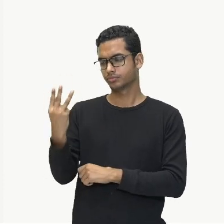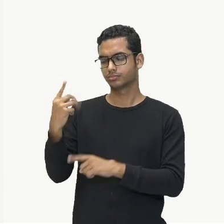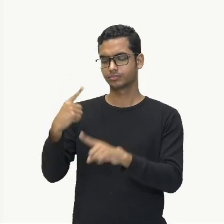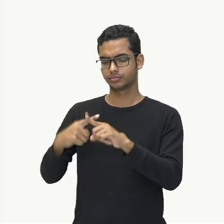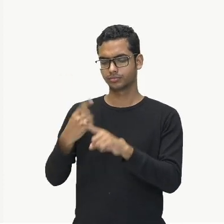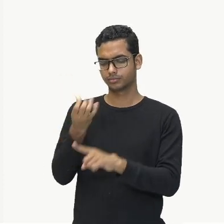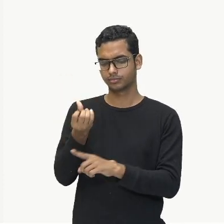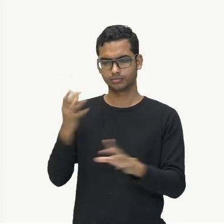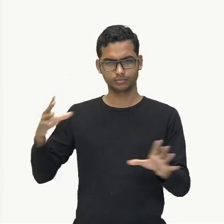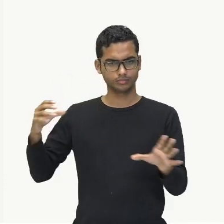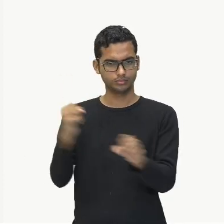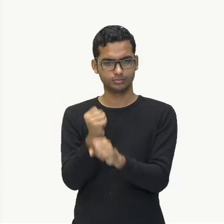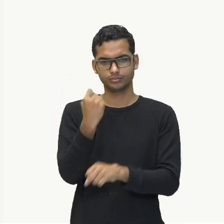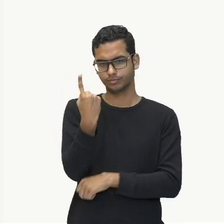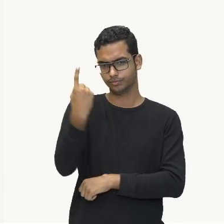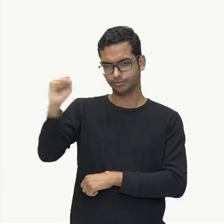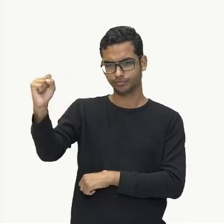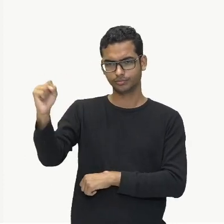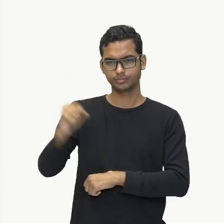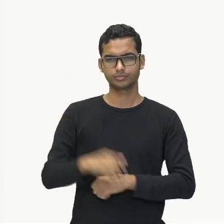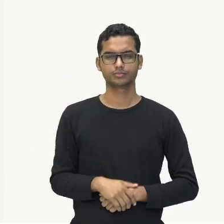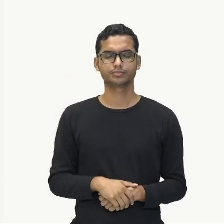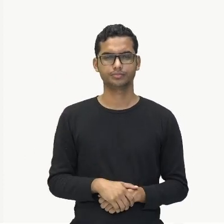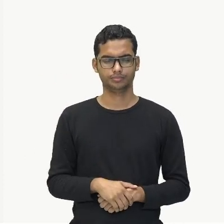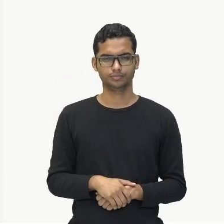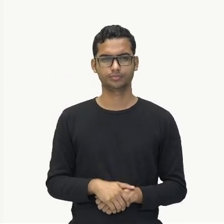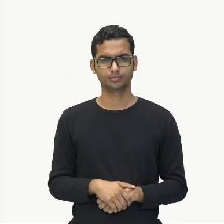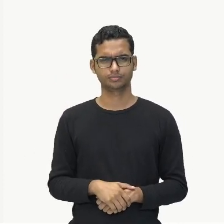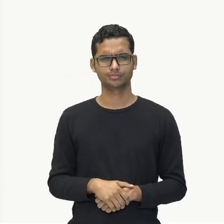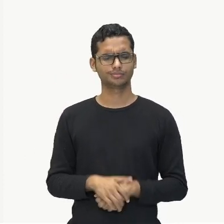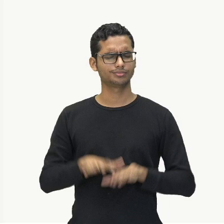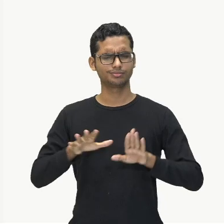18, não é? Por que 3,